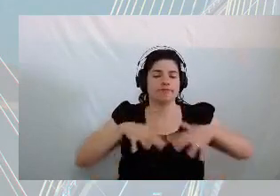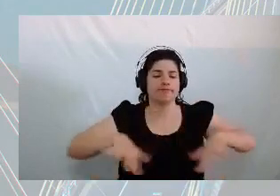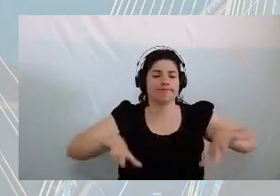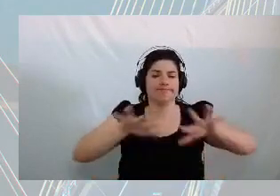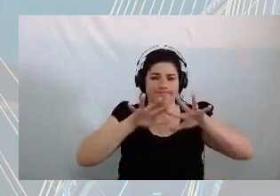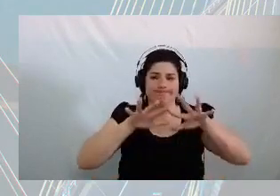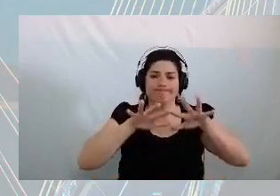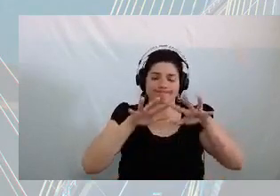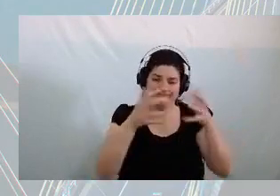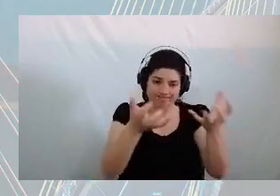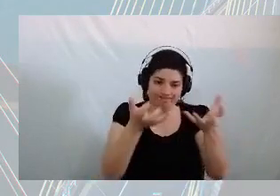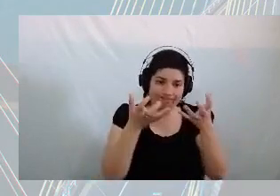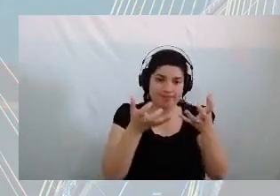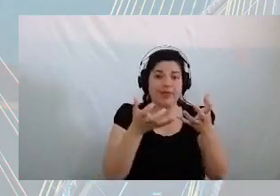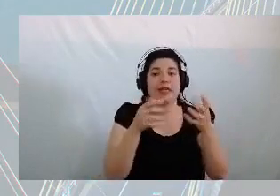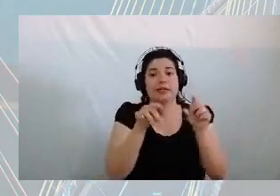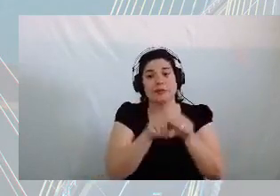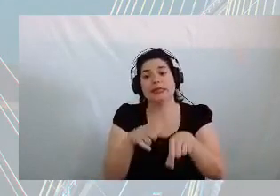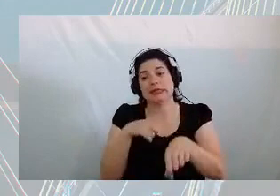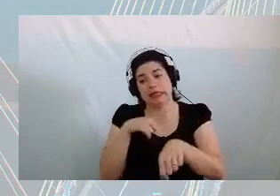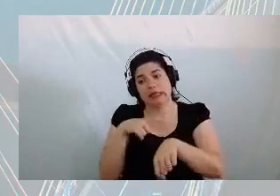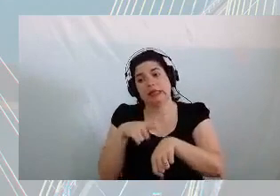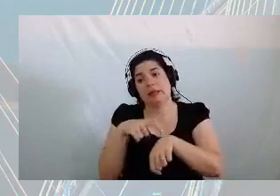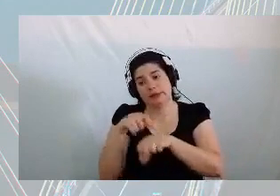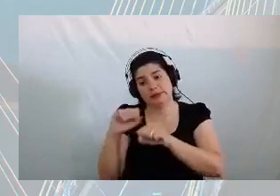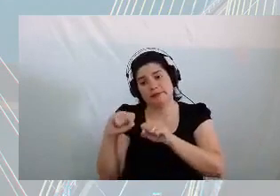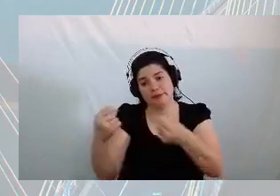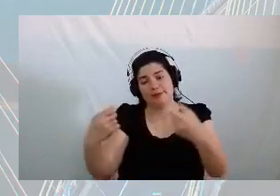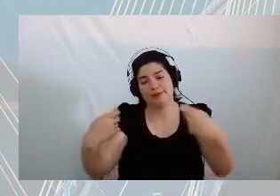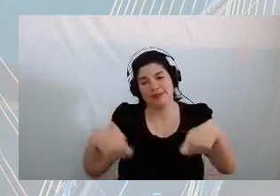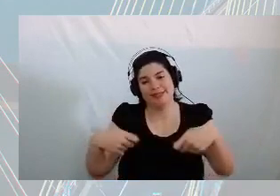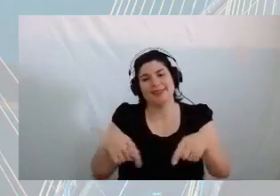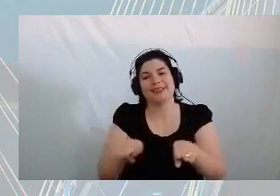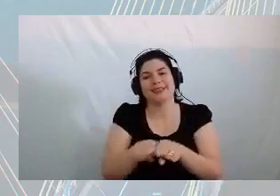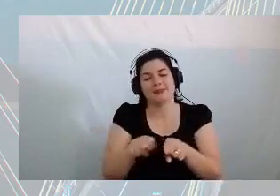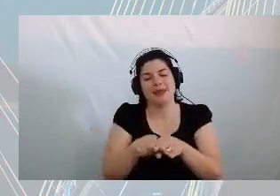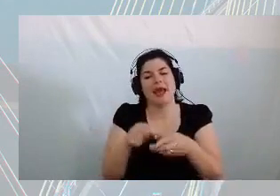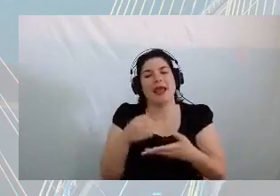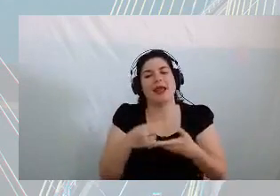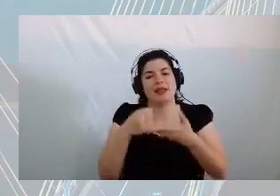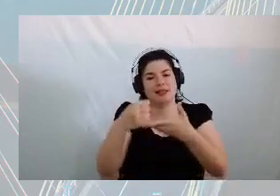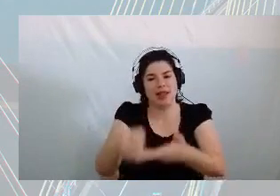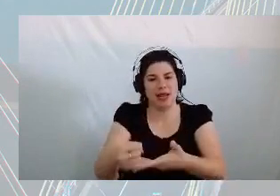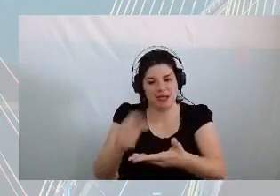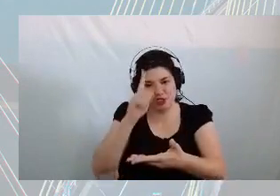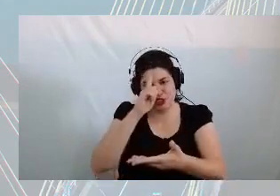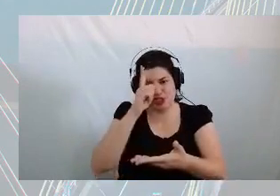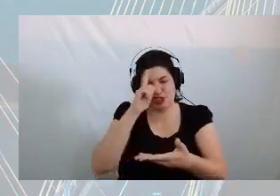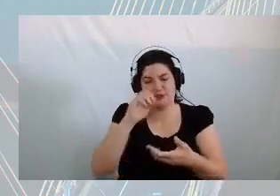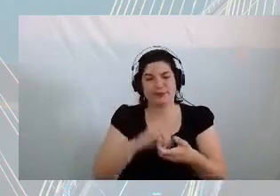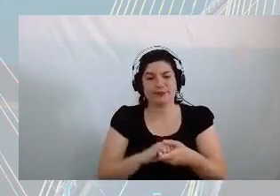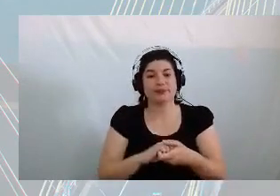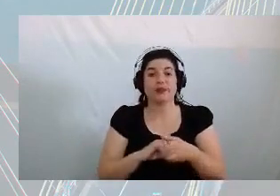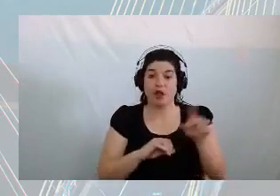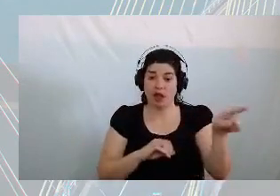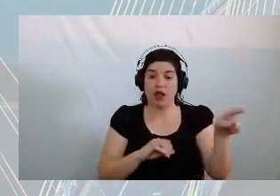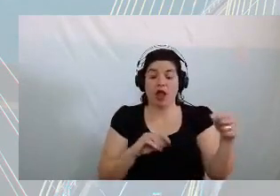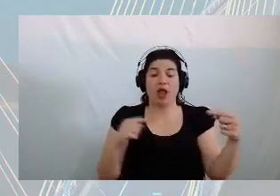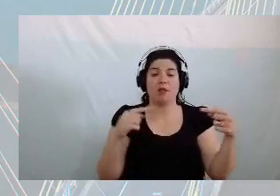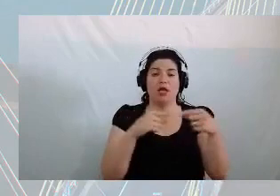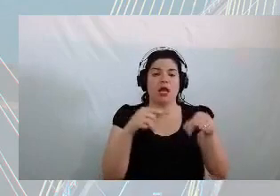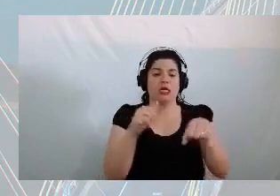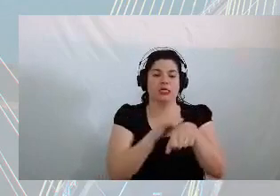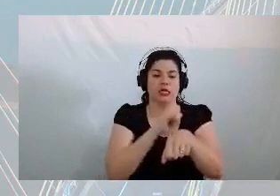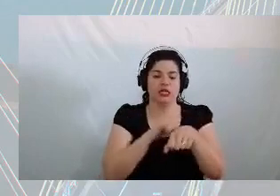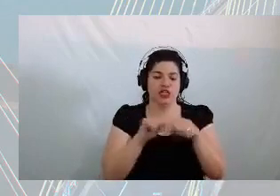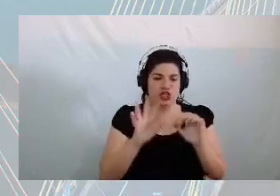do dia a dia querendo entregar coisas rápidas, etc. Aqui é um exemplo de um case em que a gente atuou nesse lado, né, no lado estratégico.